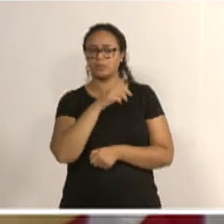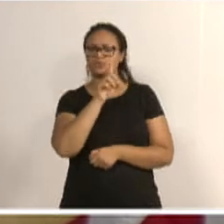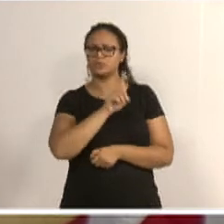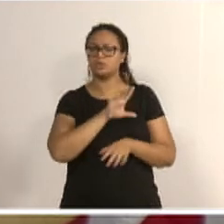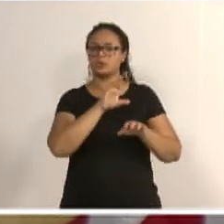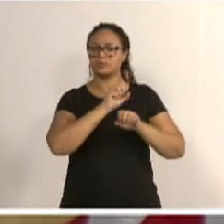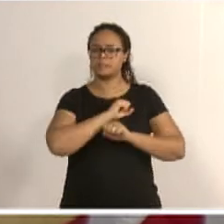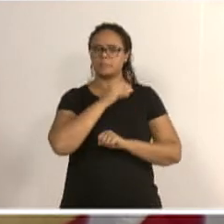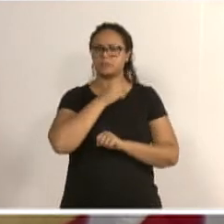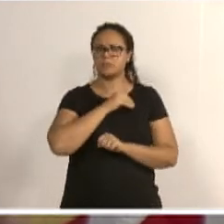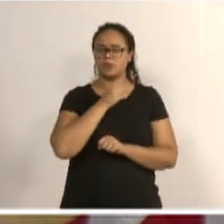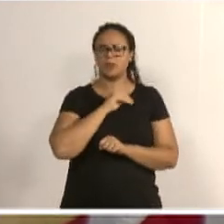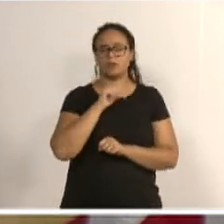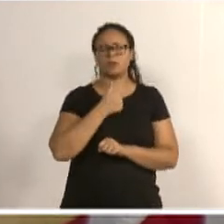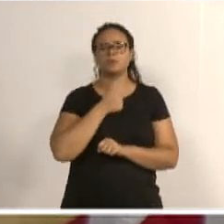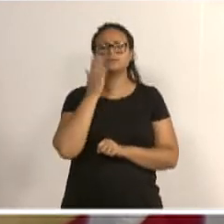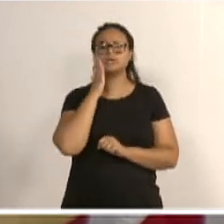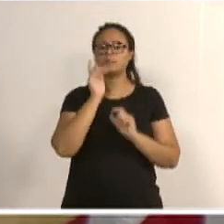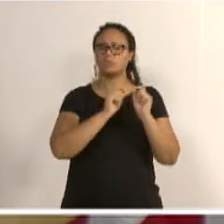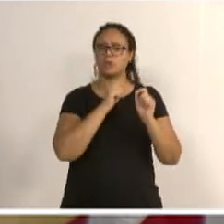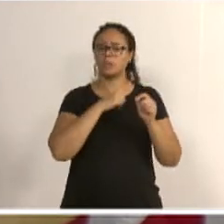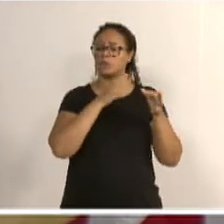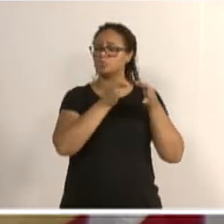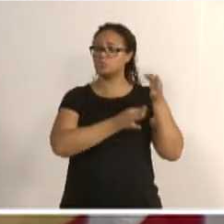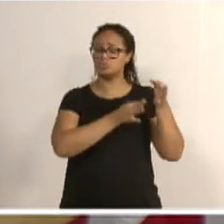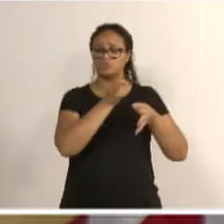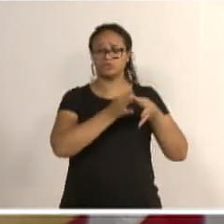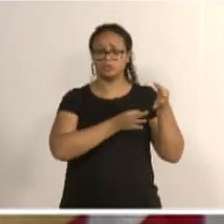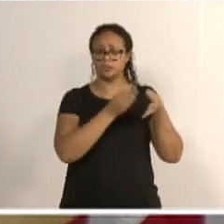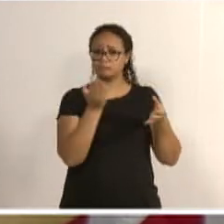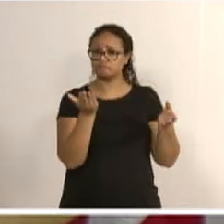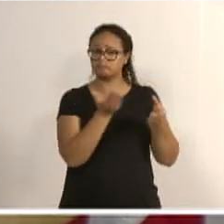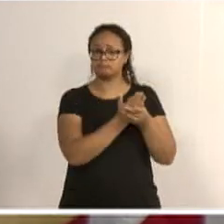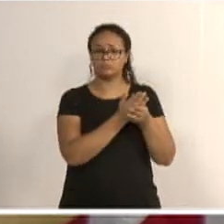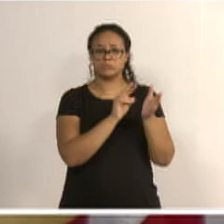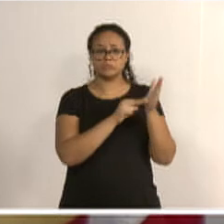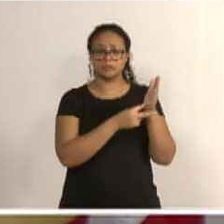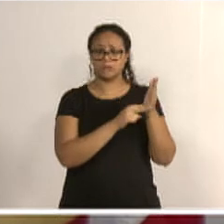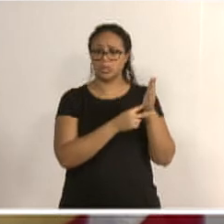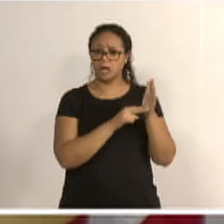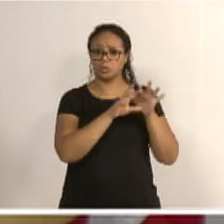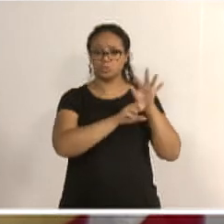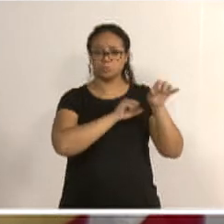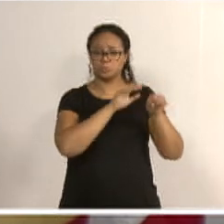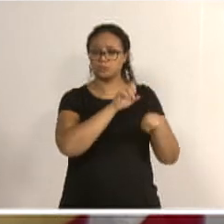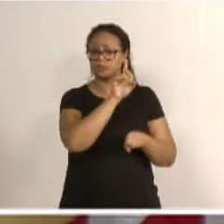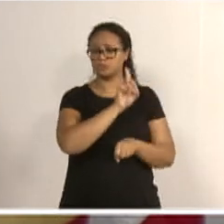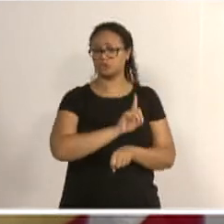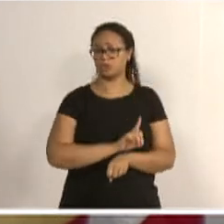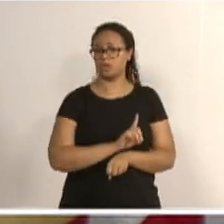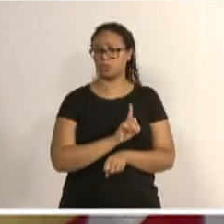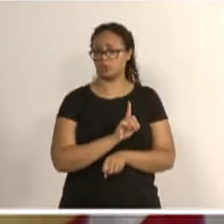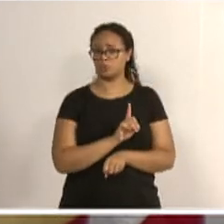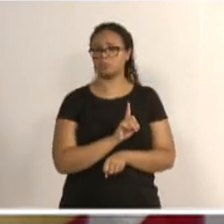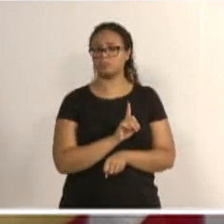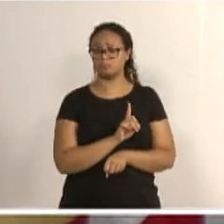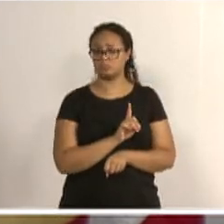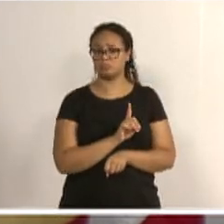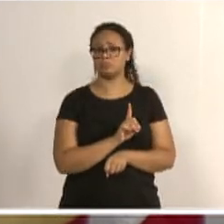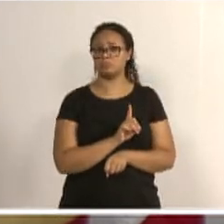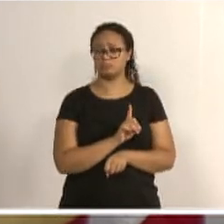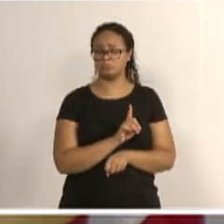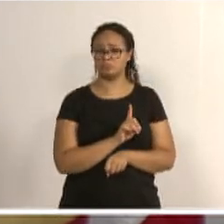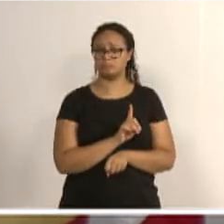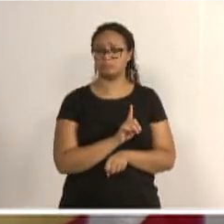pela justiça, uma ação do sindicato buscando os seus direitos junto à empresa, ao